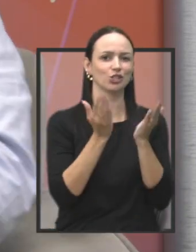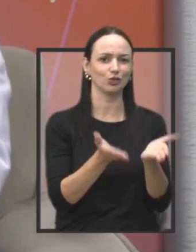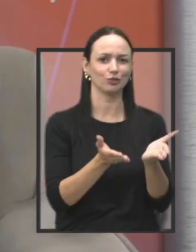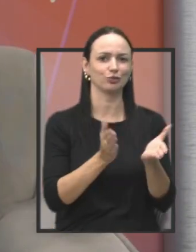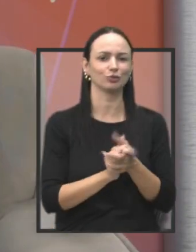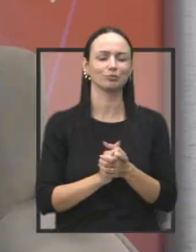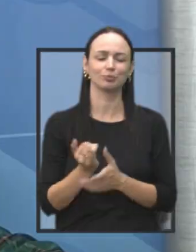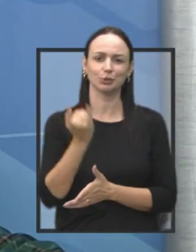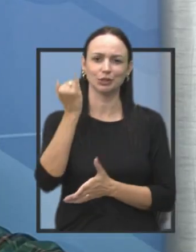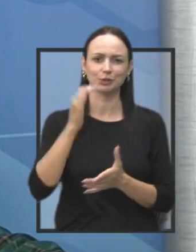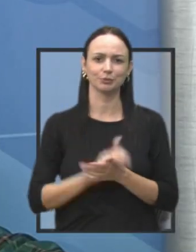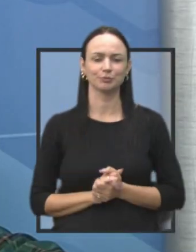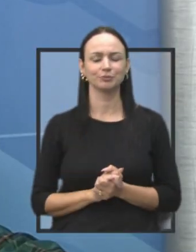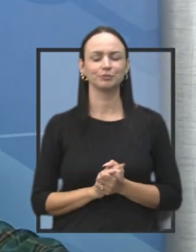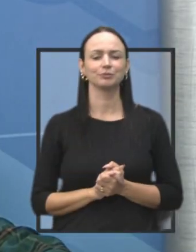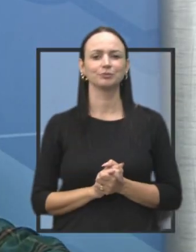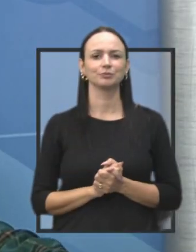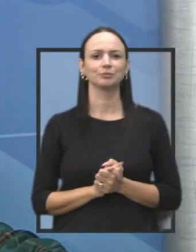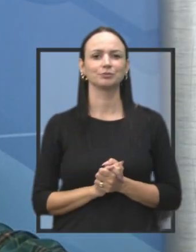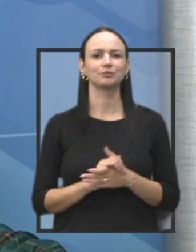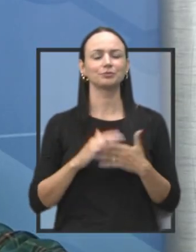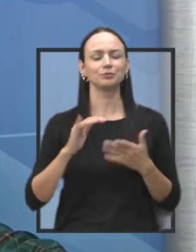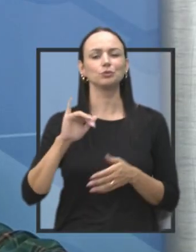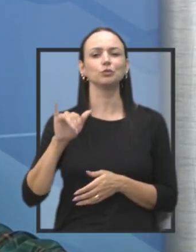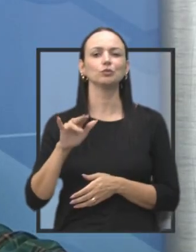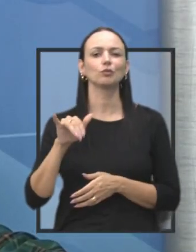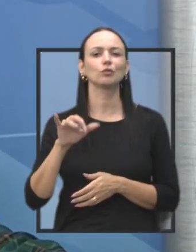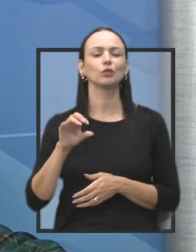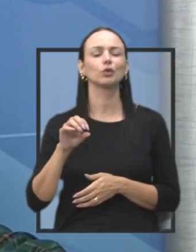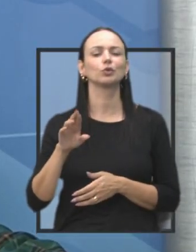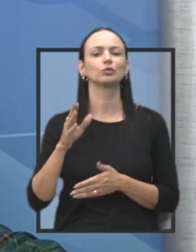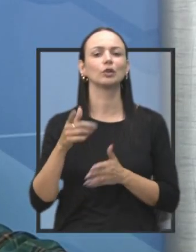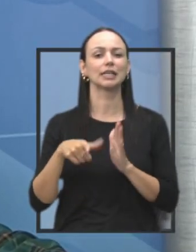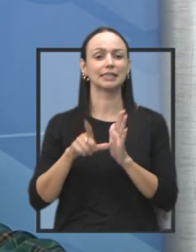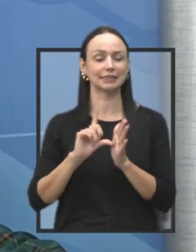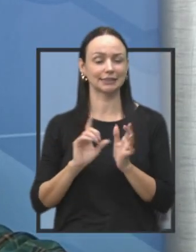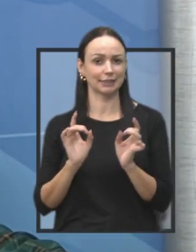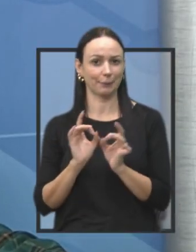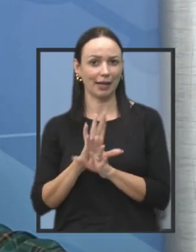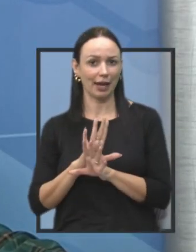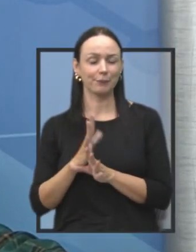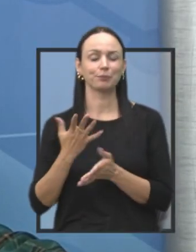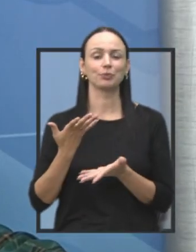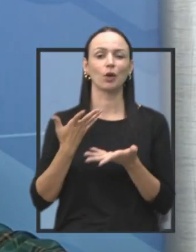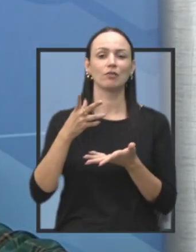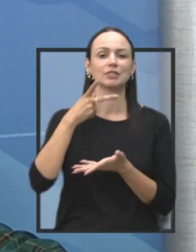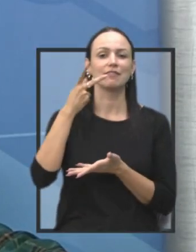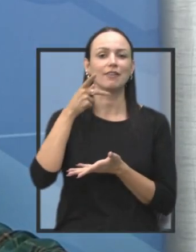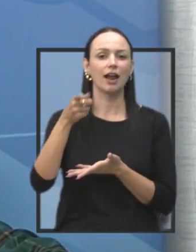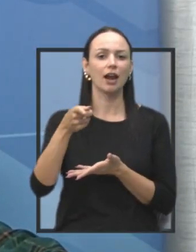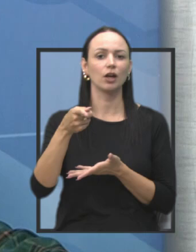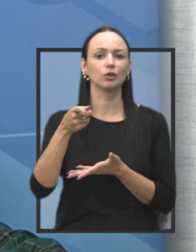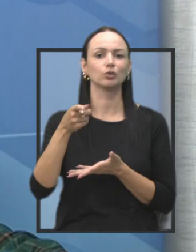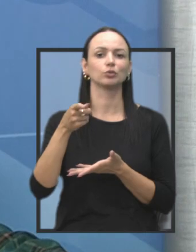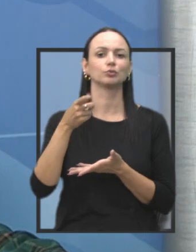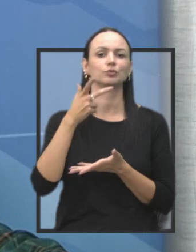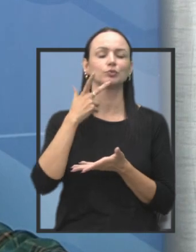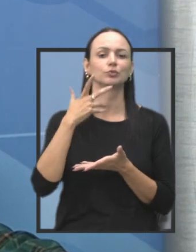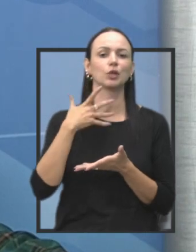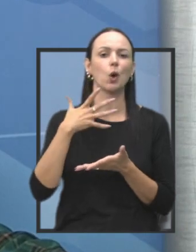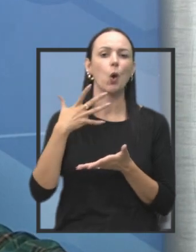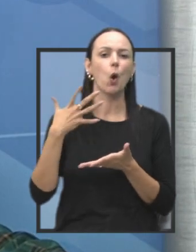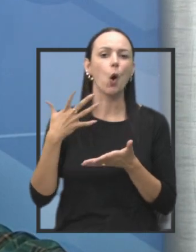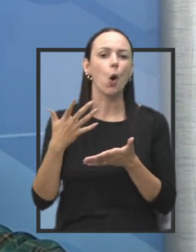importante. Ô Júnior, antes mesmo de nós encerrarmos a nossa entrevista, eu gostaria que você falasse da questão aí dos